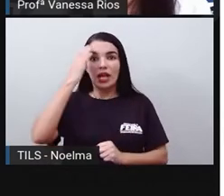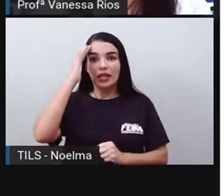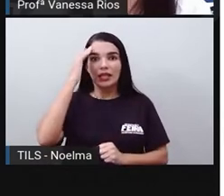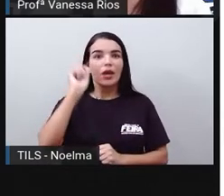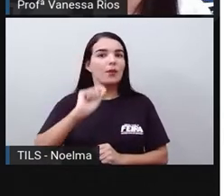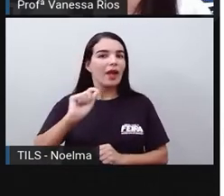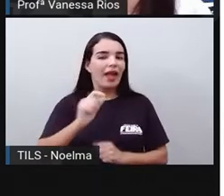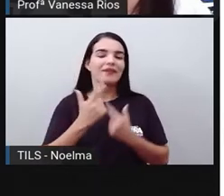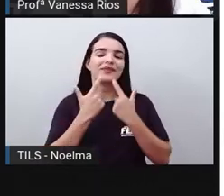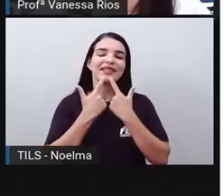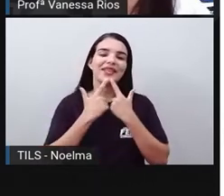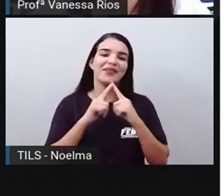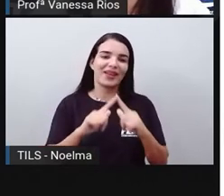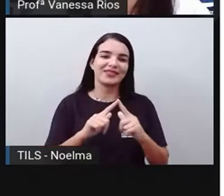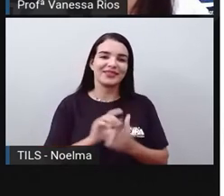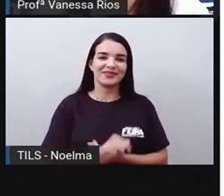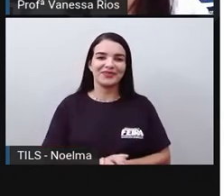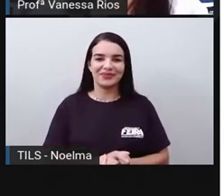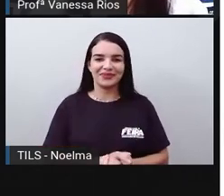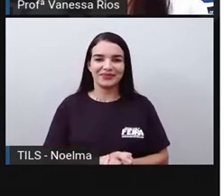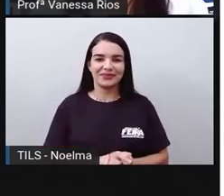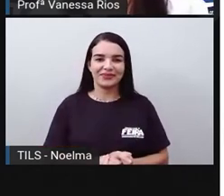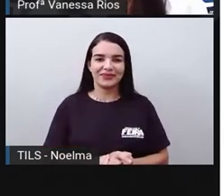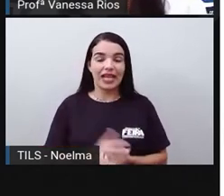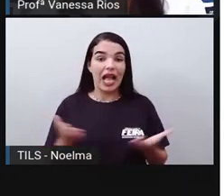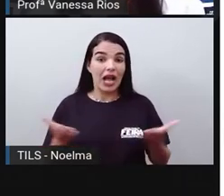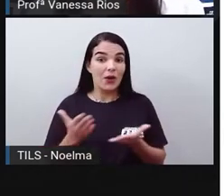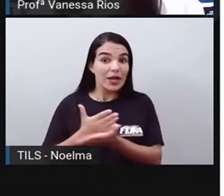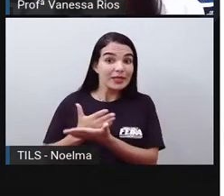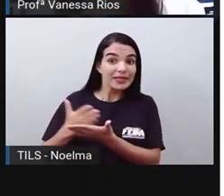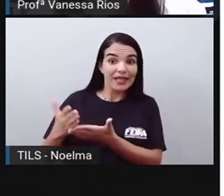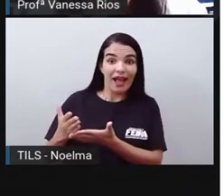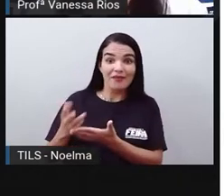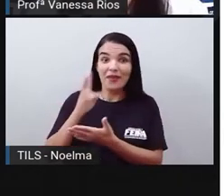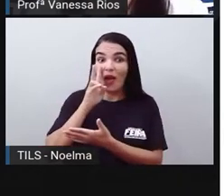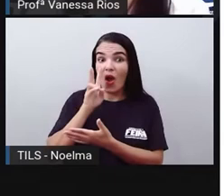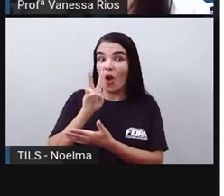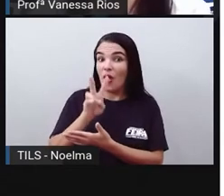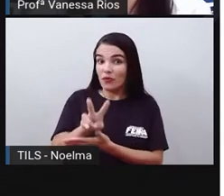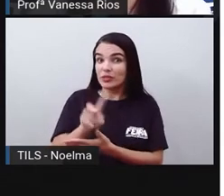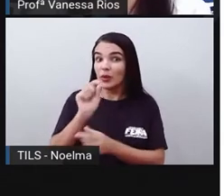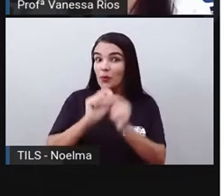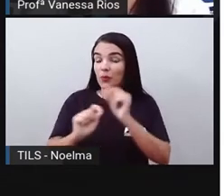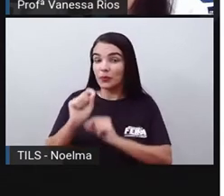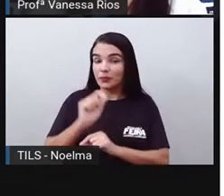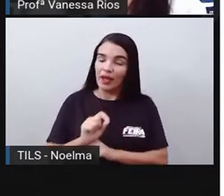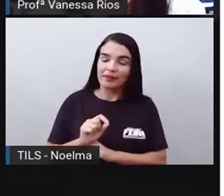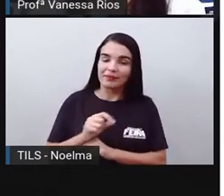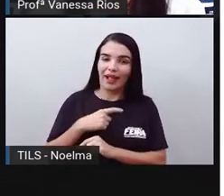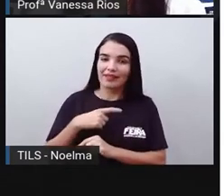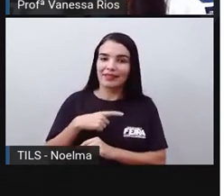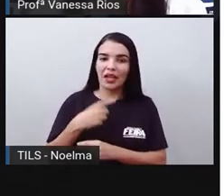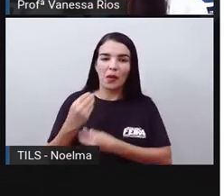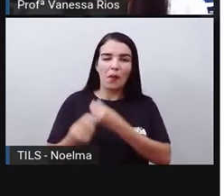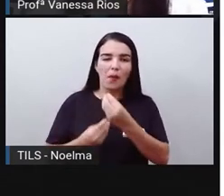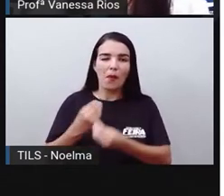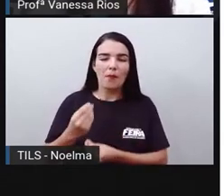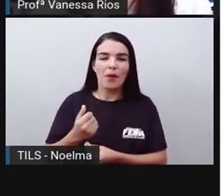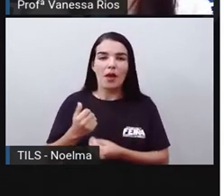como linguagem. E para iniciarmos e observarmos aí como